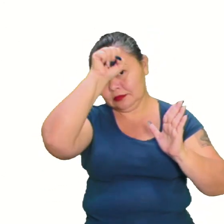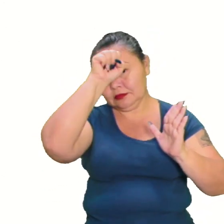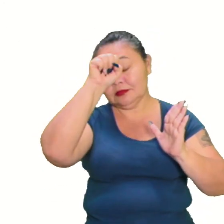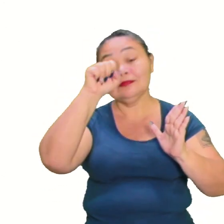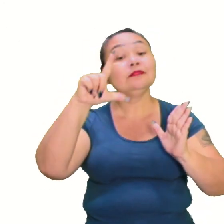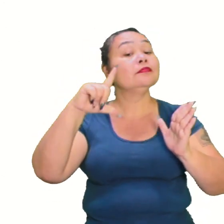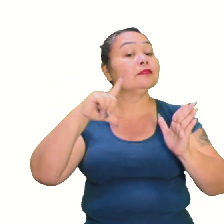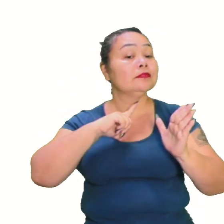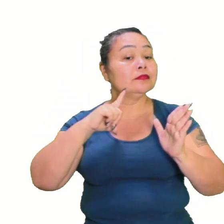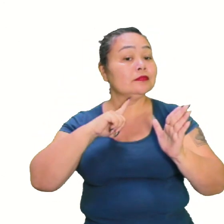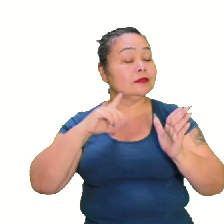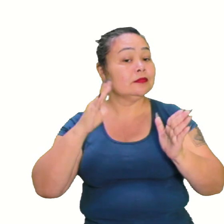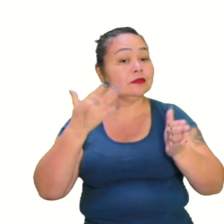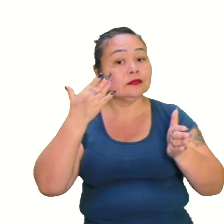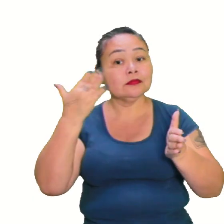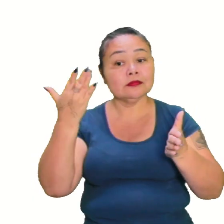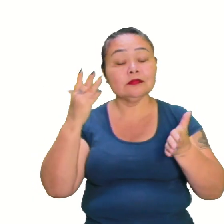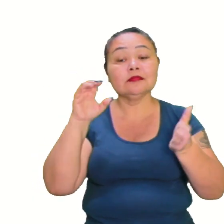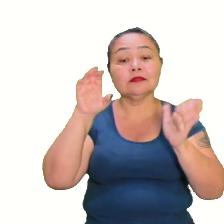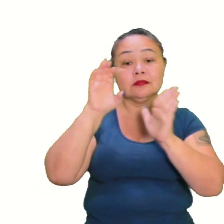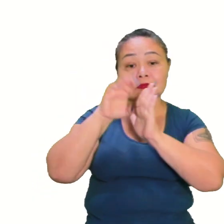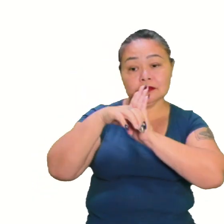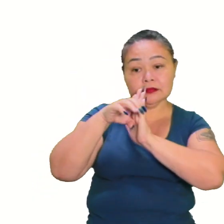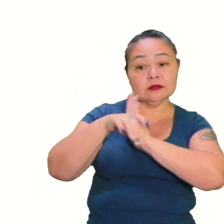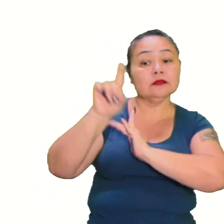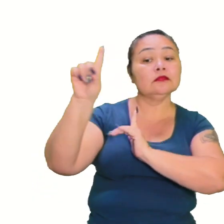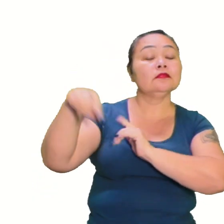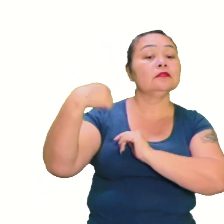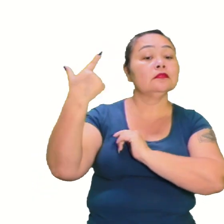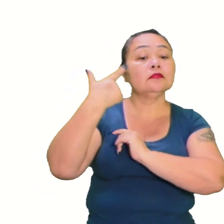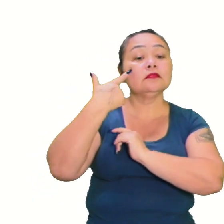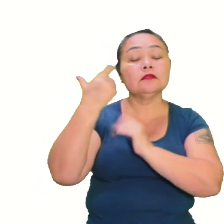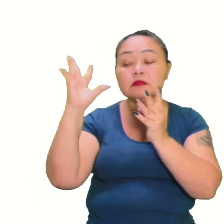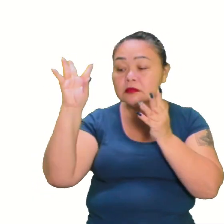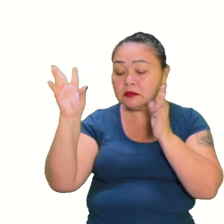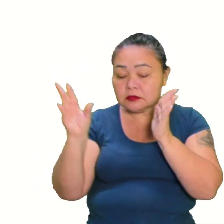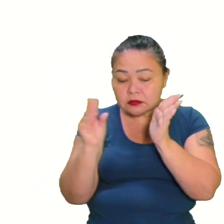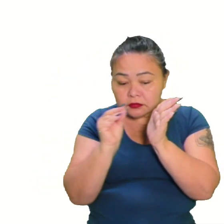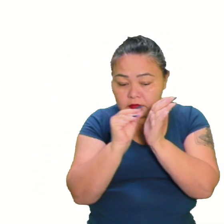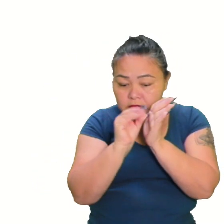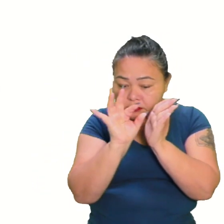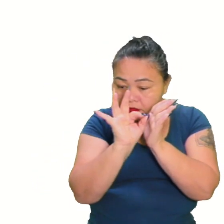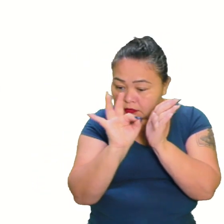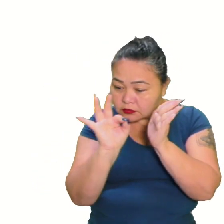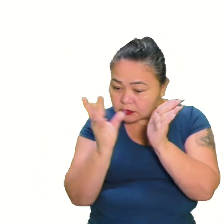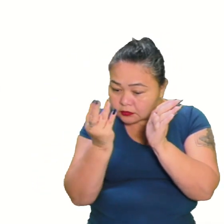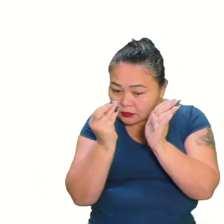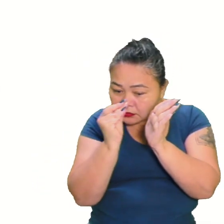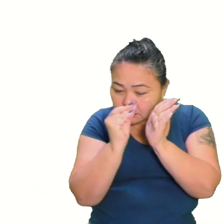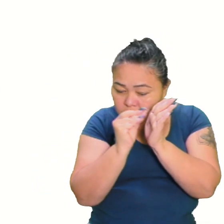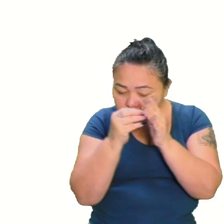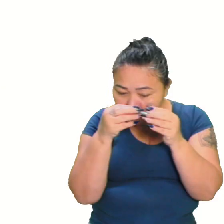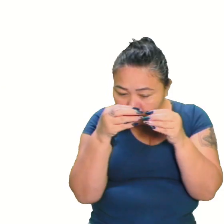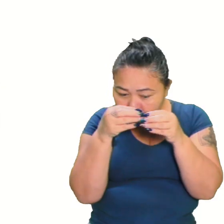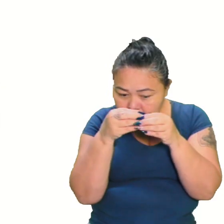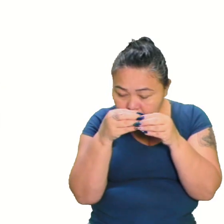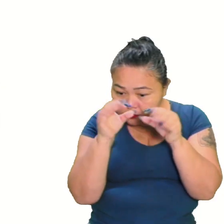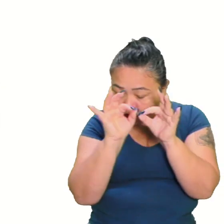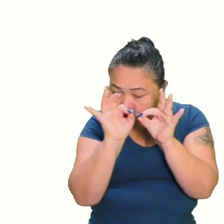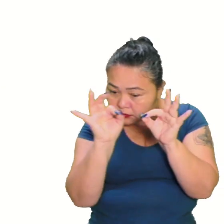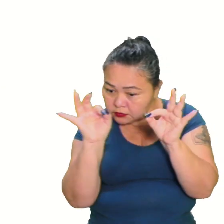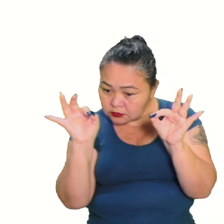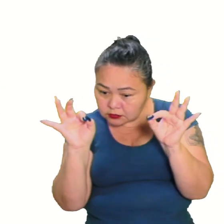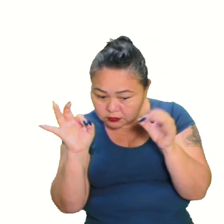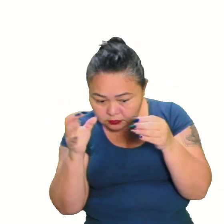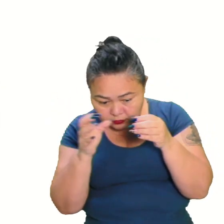Aprendemos, e aí a gente trouxe uma definição bem tranquila aqui, que são partes da reta real. São subconjuntos da